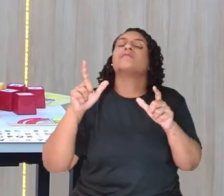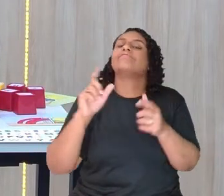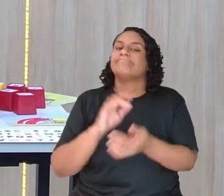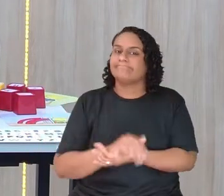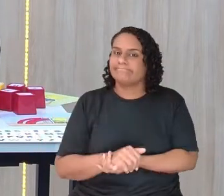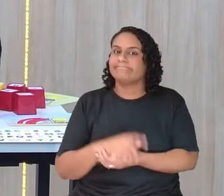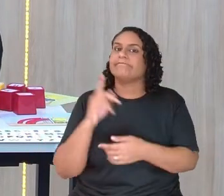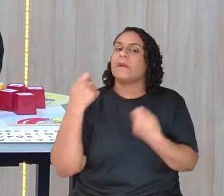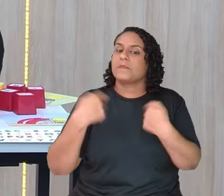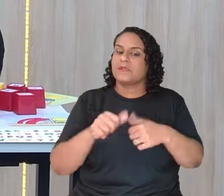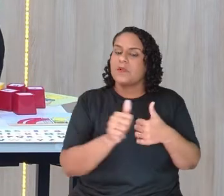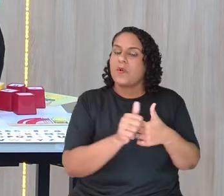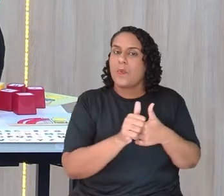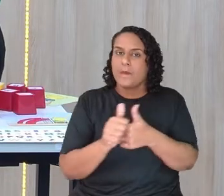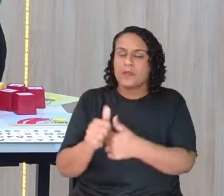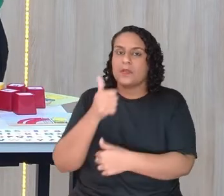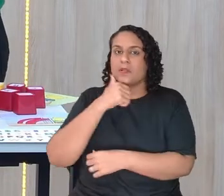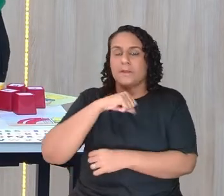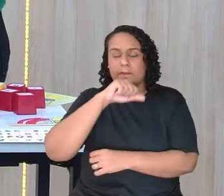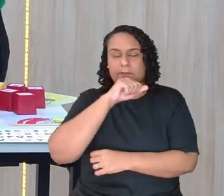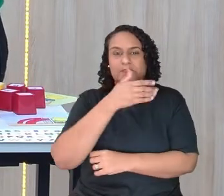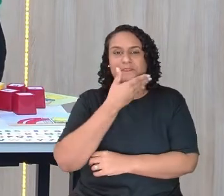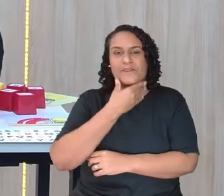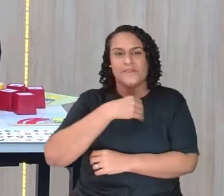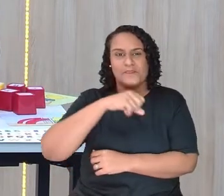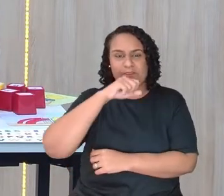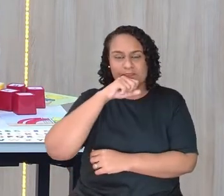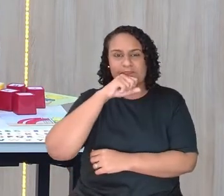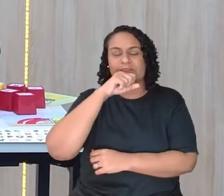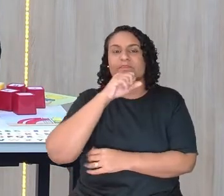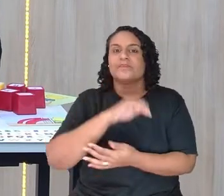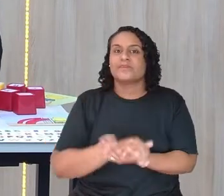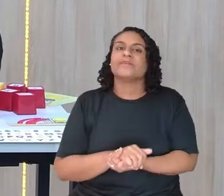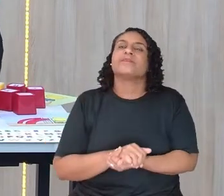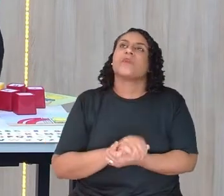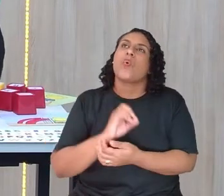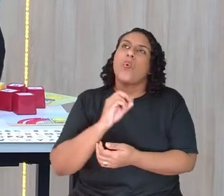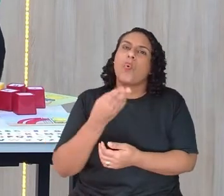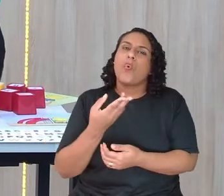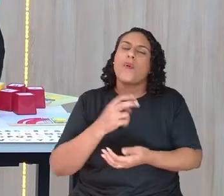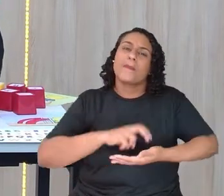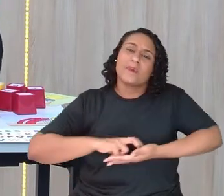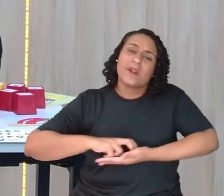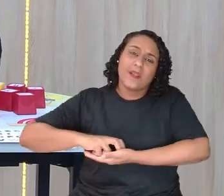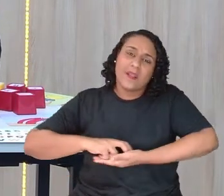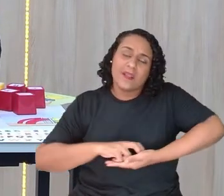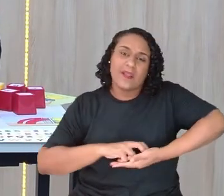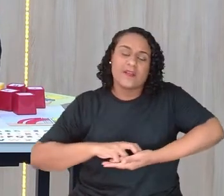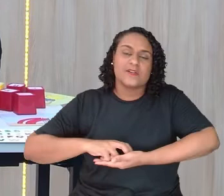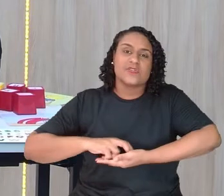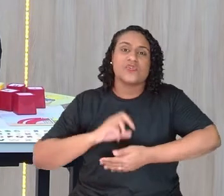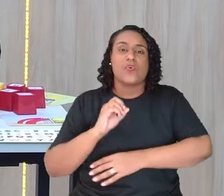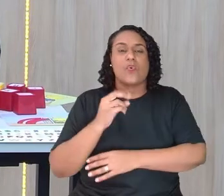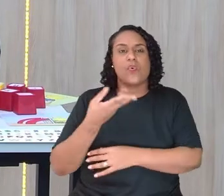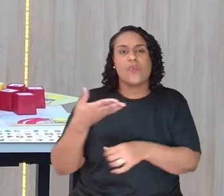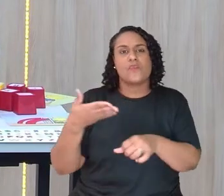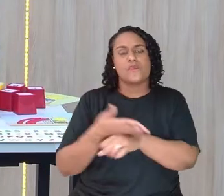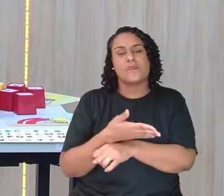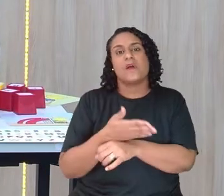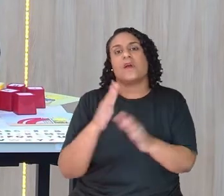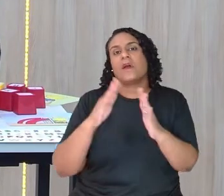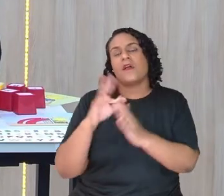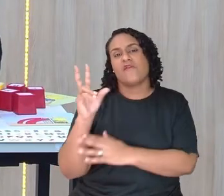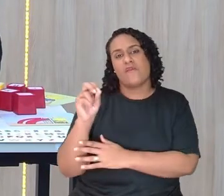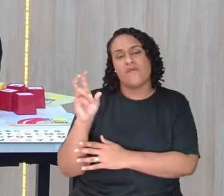que acompanhar o pai, a mãe, para ir ou para uma creche, ou para ir para a casa da avó,